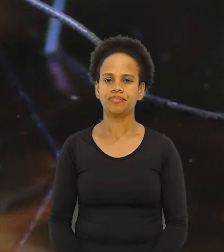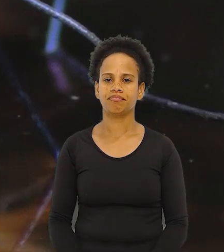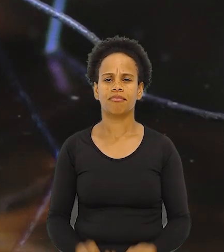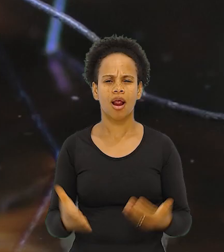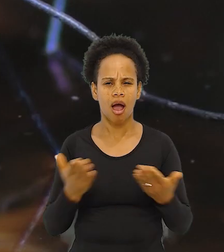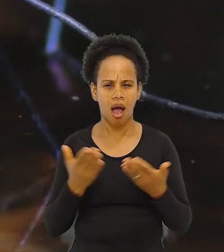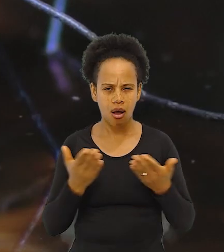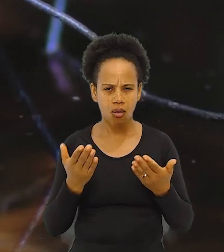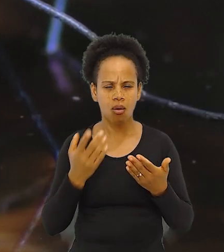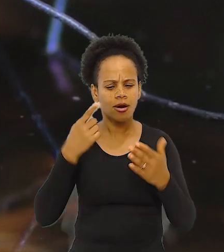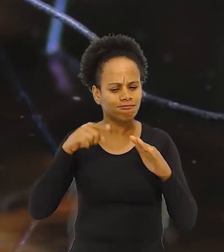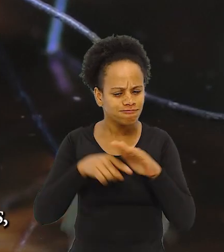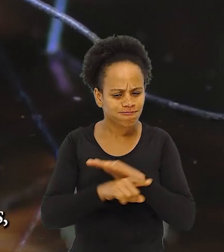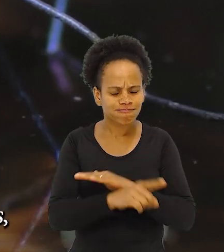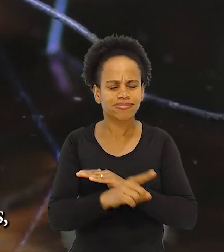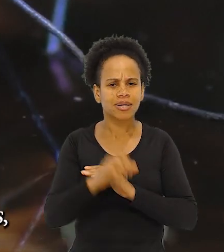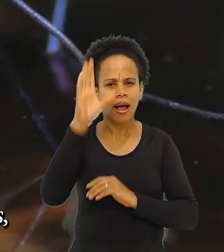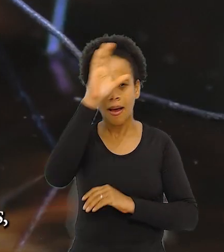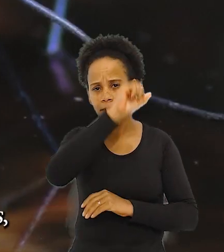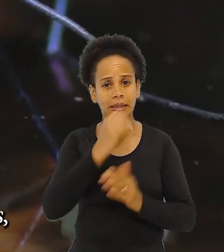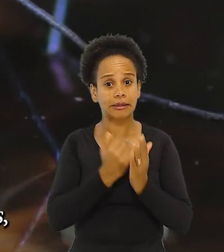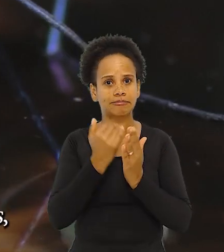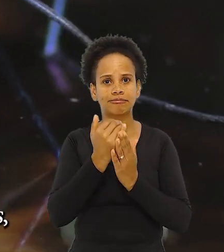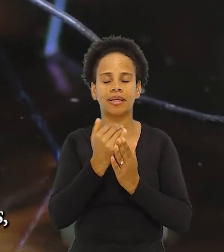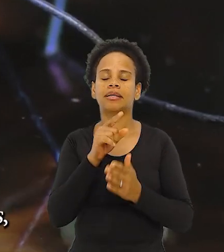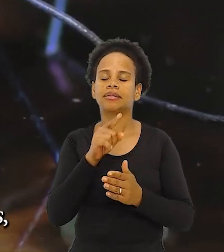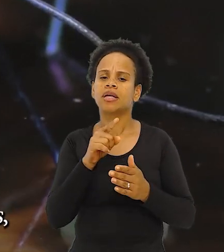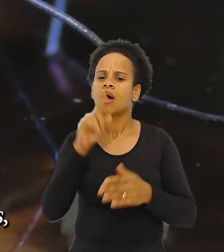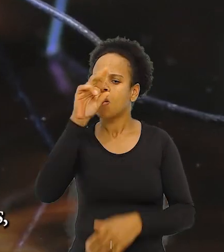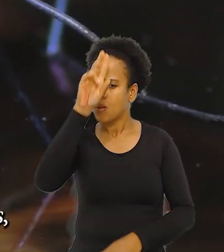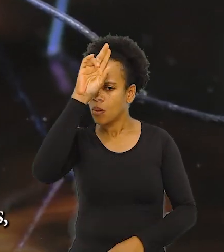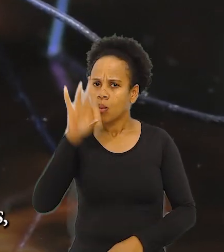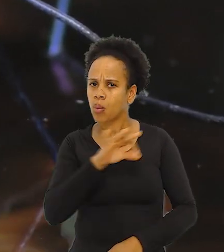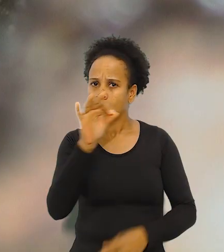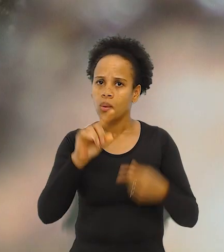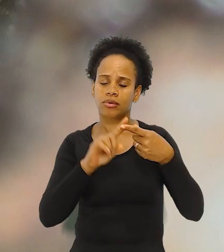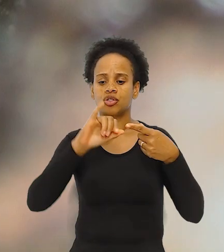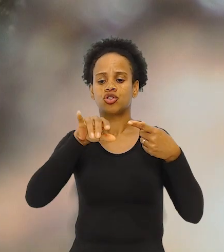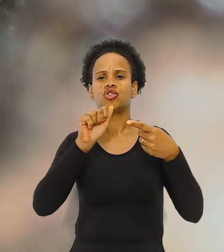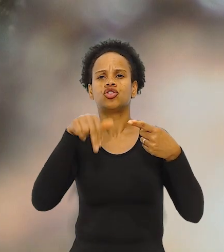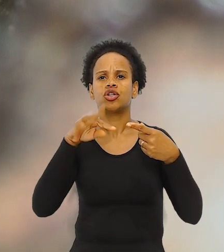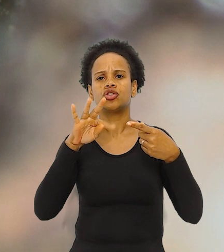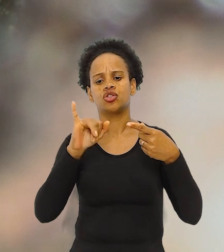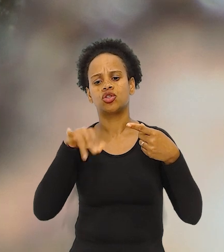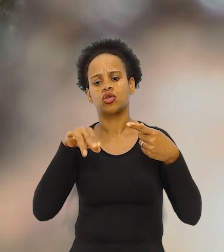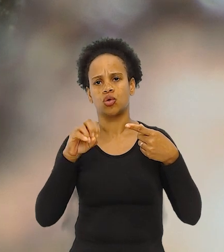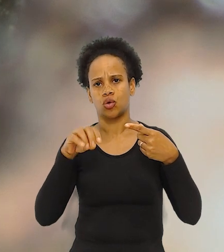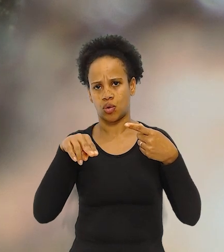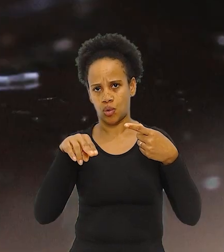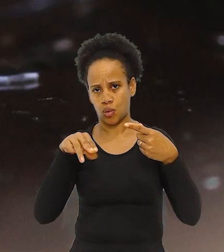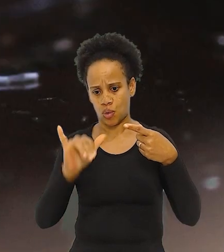Vamos explorar um pouco mais a vida dos mosquitos Hemagogus antinomius, Hemagogus capricorni e